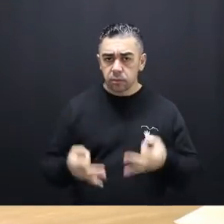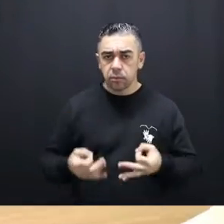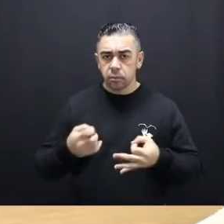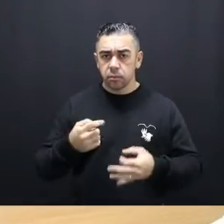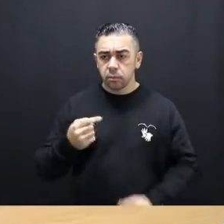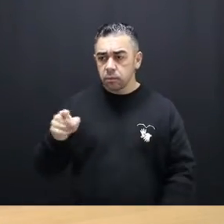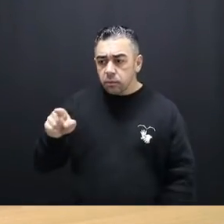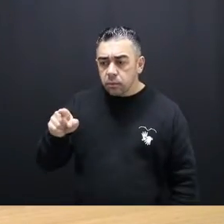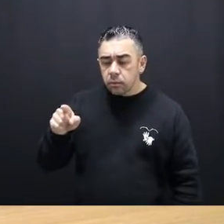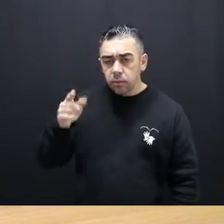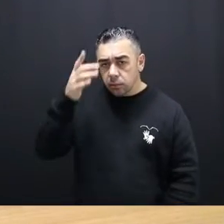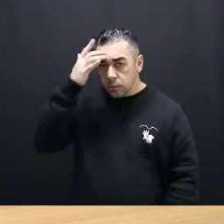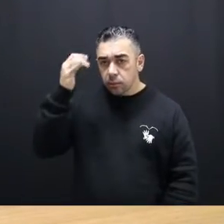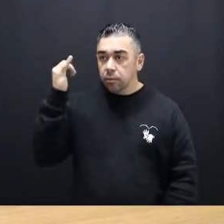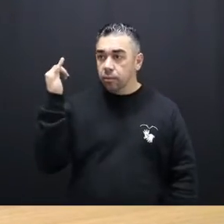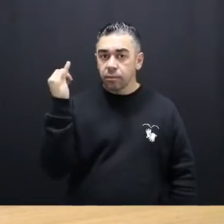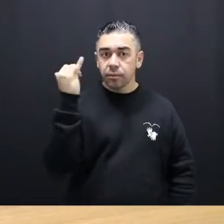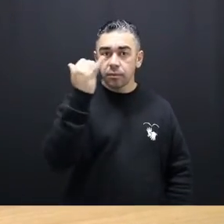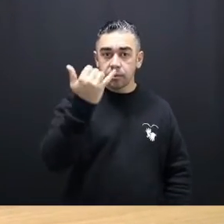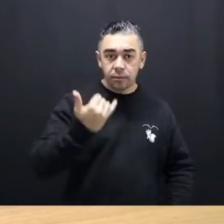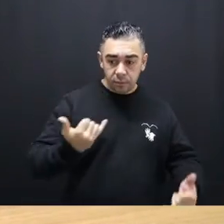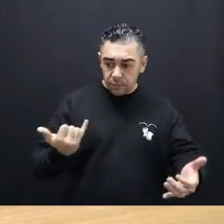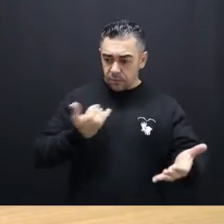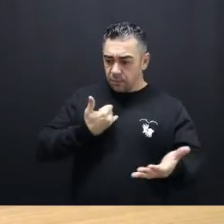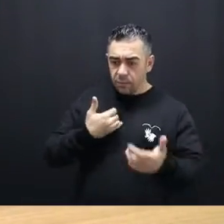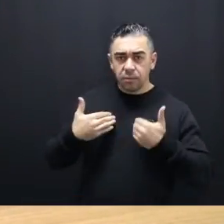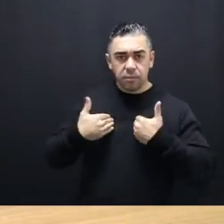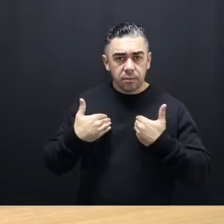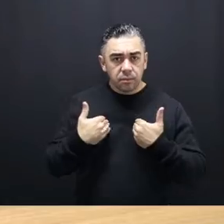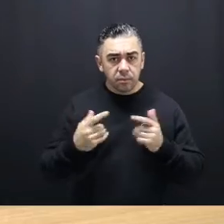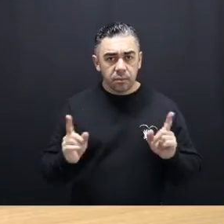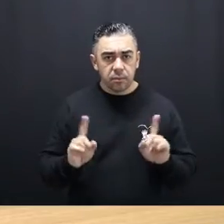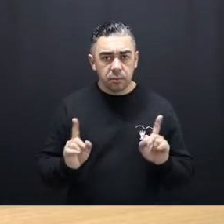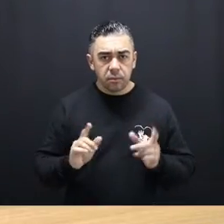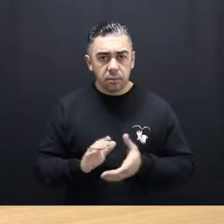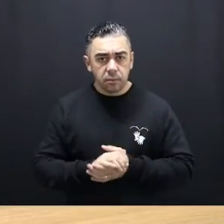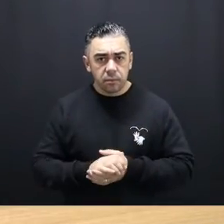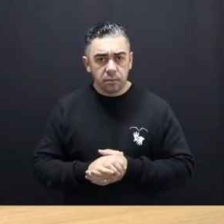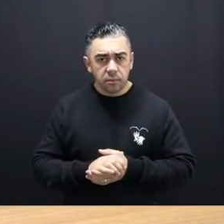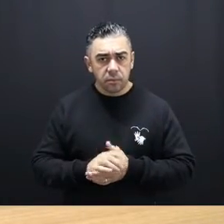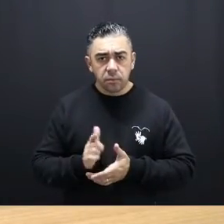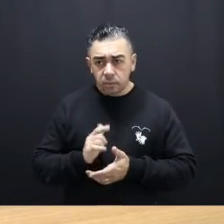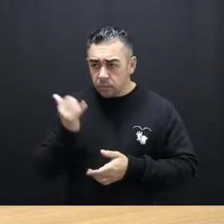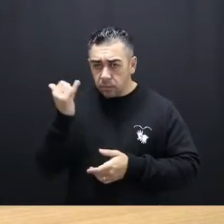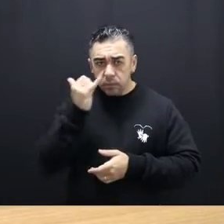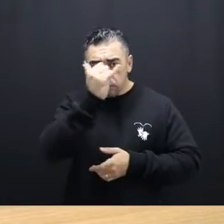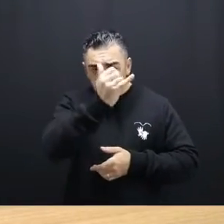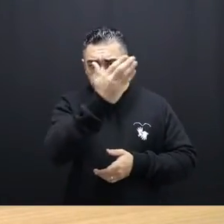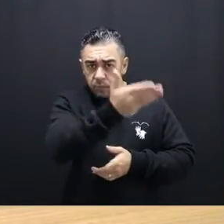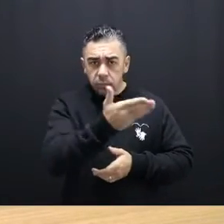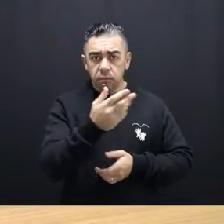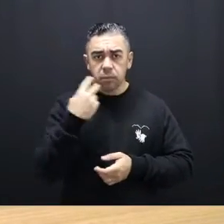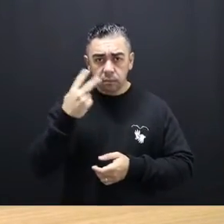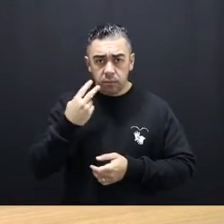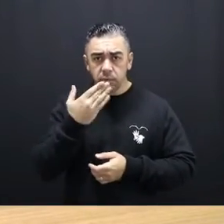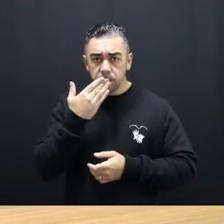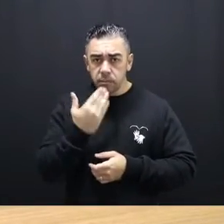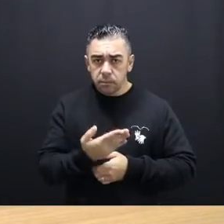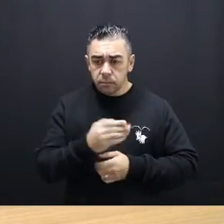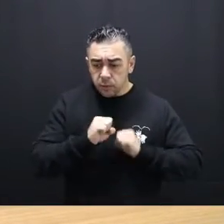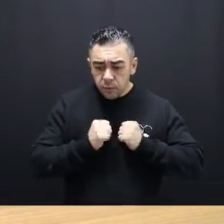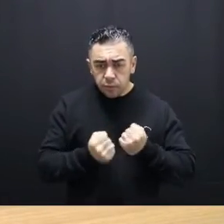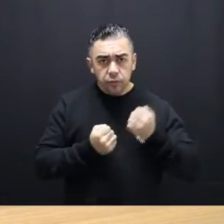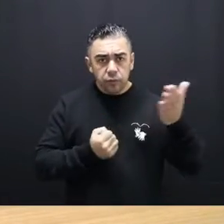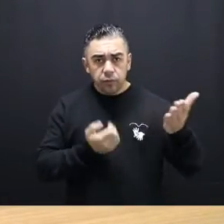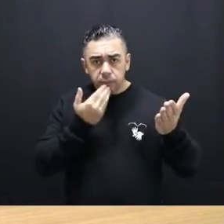acesso passa informação para mim e já que ele tem acesso passo para o vereador solicitou que está lutando por essa